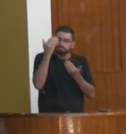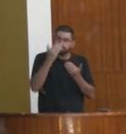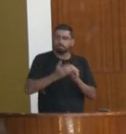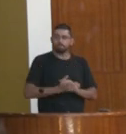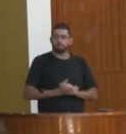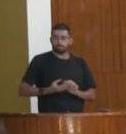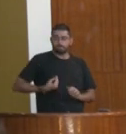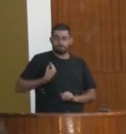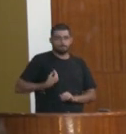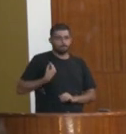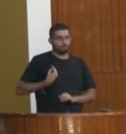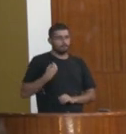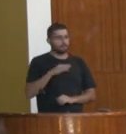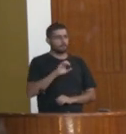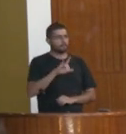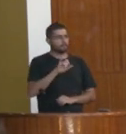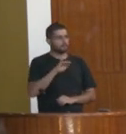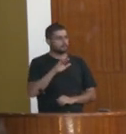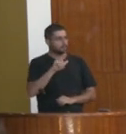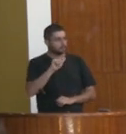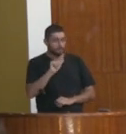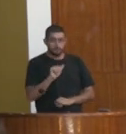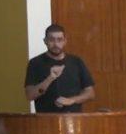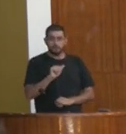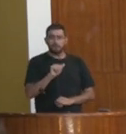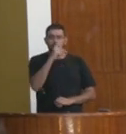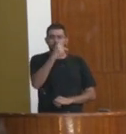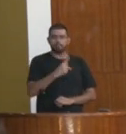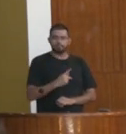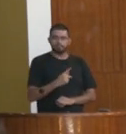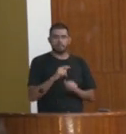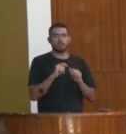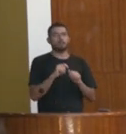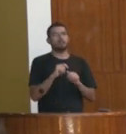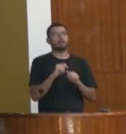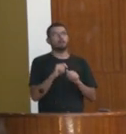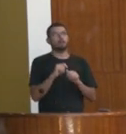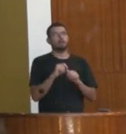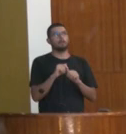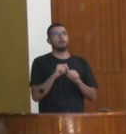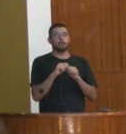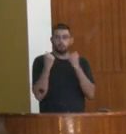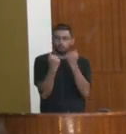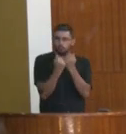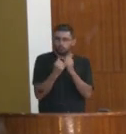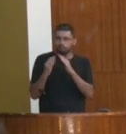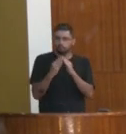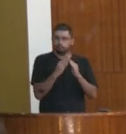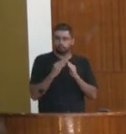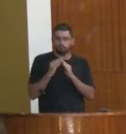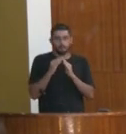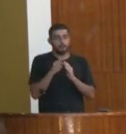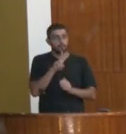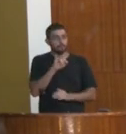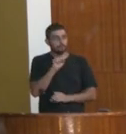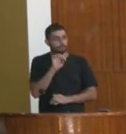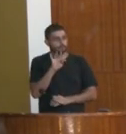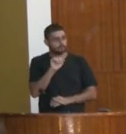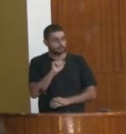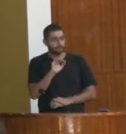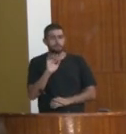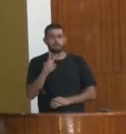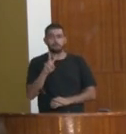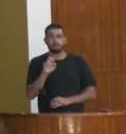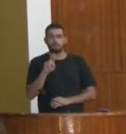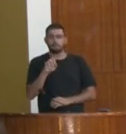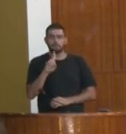as presenças Cecília Gonçalves, presidente da Associação de Moradores Vista Verde. Também gostaria de agradecer do